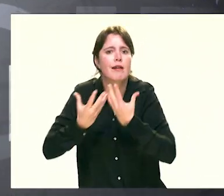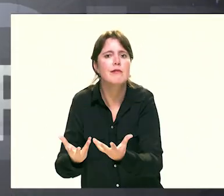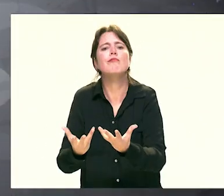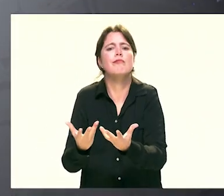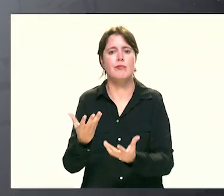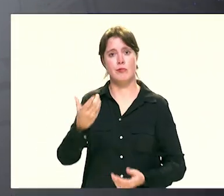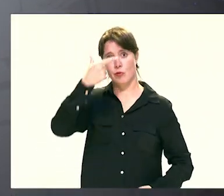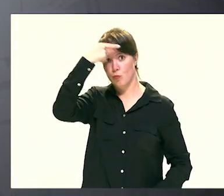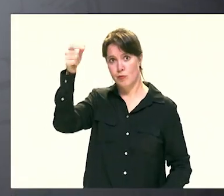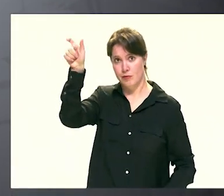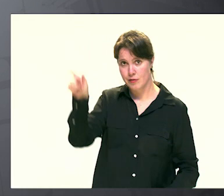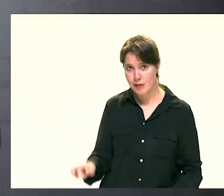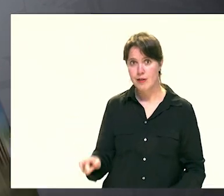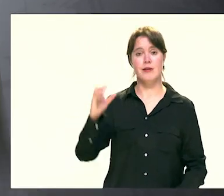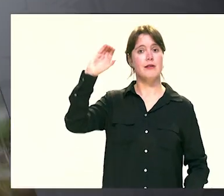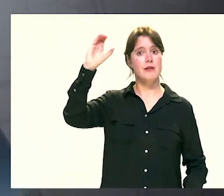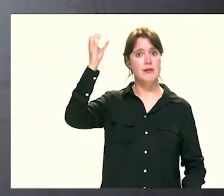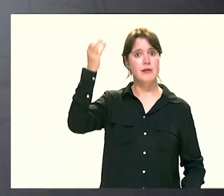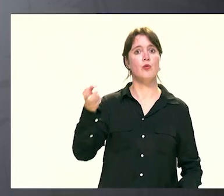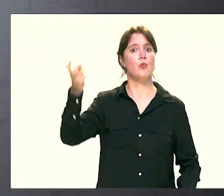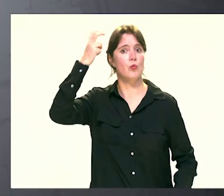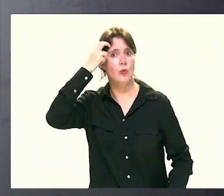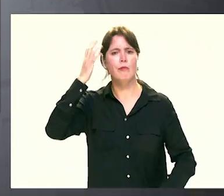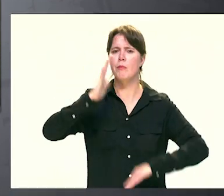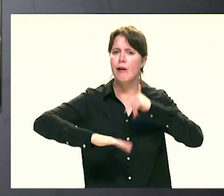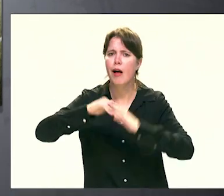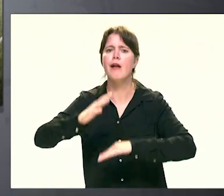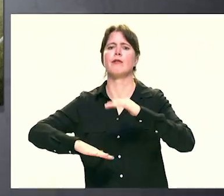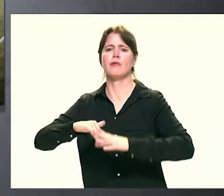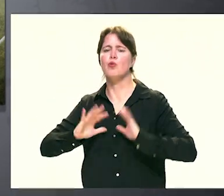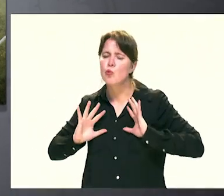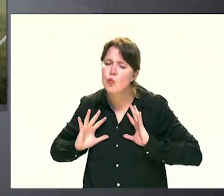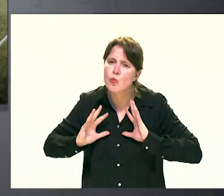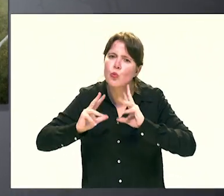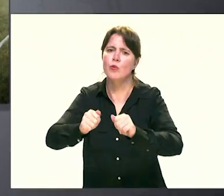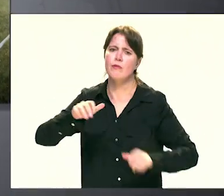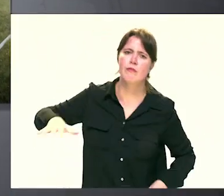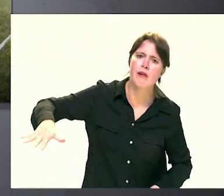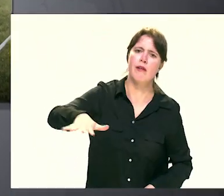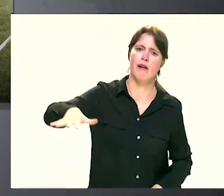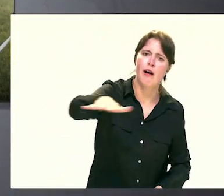para a realização da produção